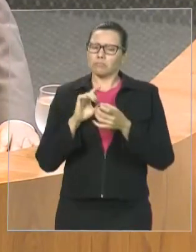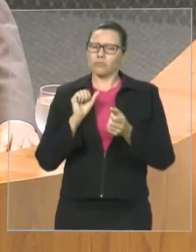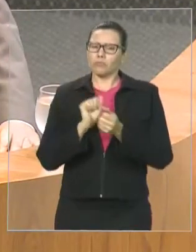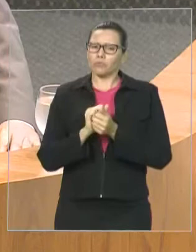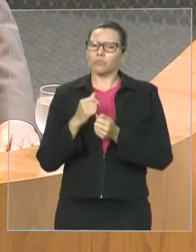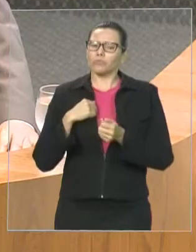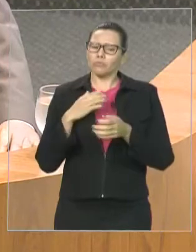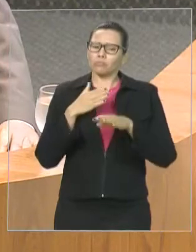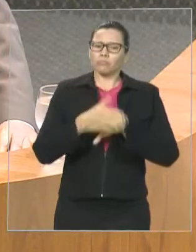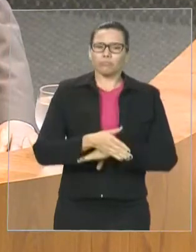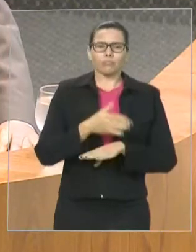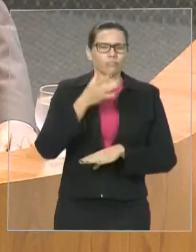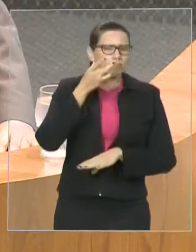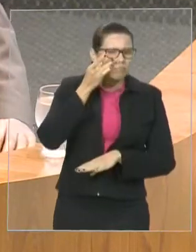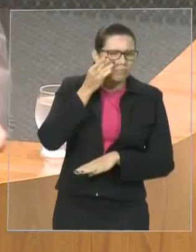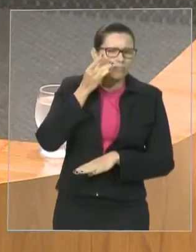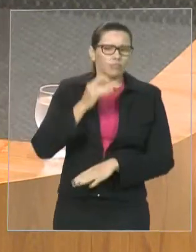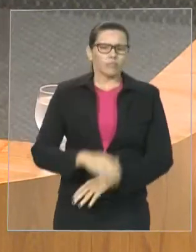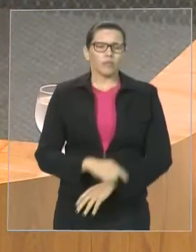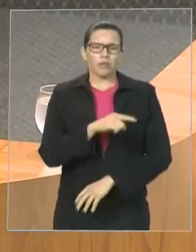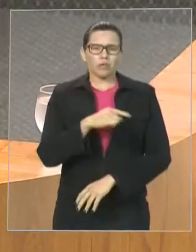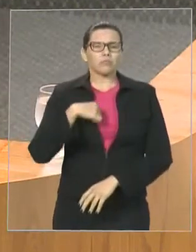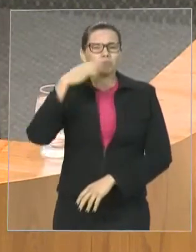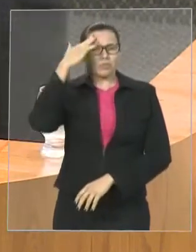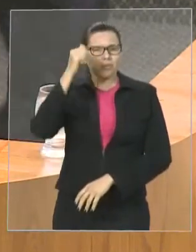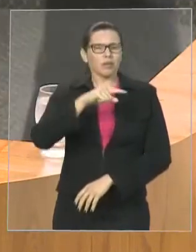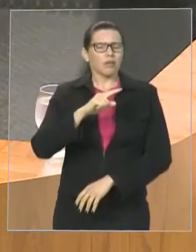Deus quiser, o grande sucesso que vai ser o